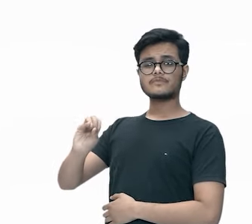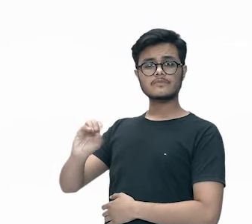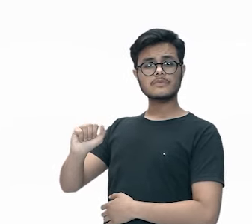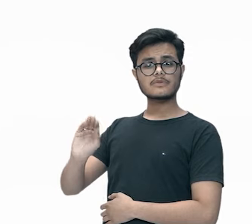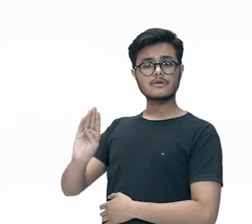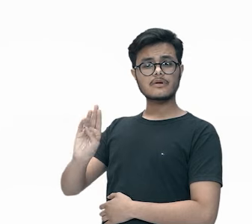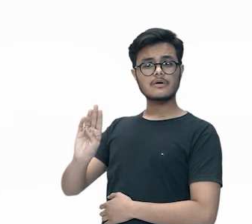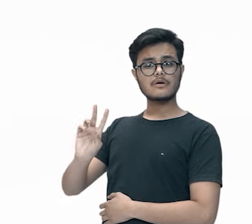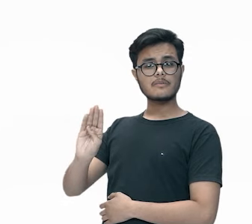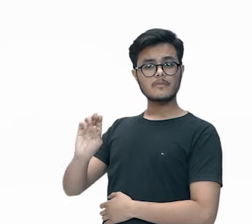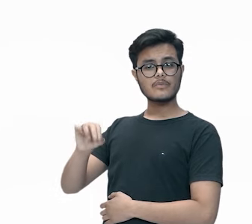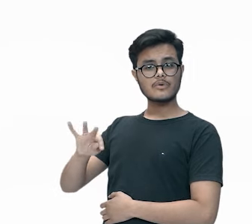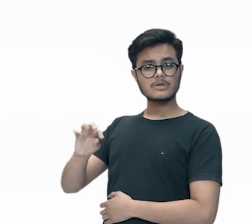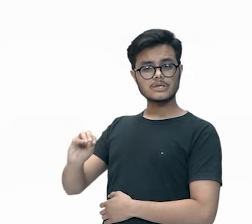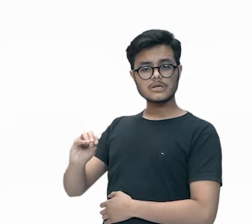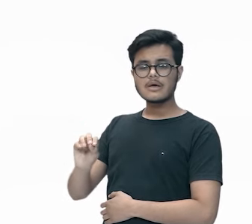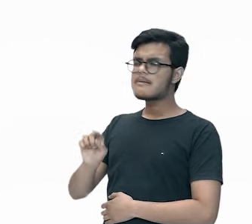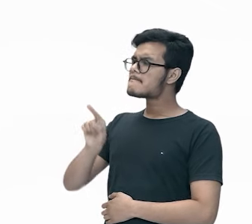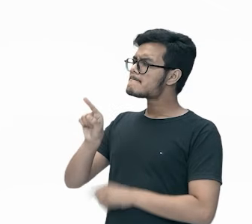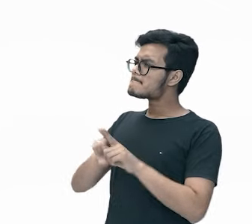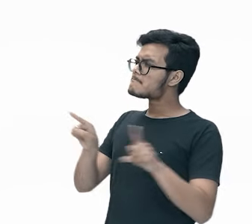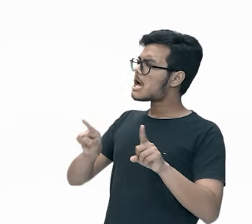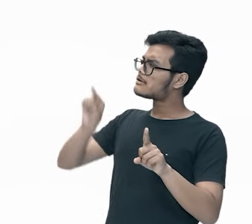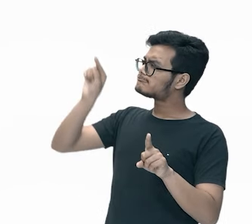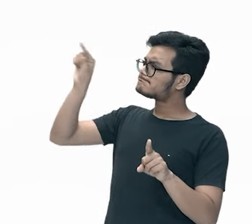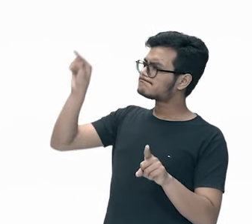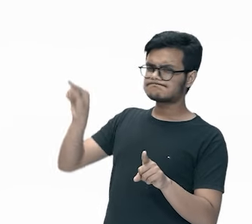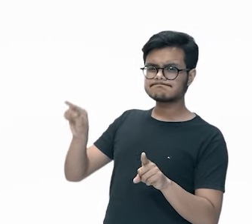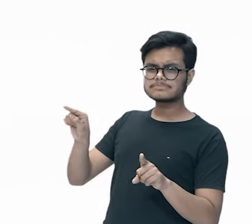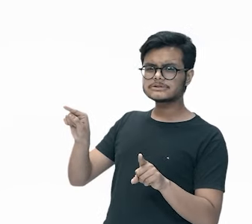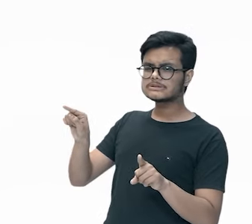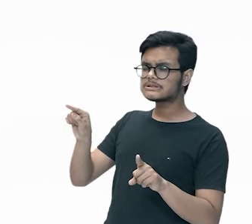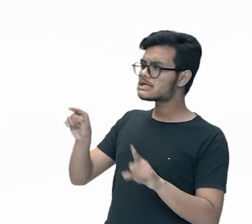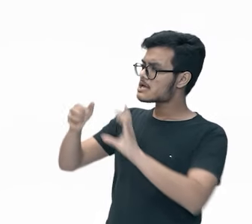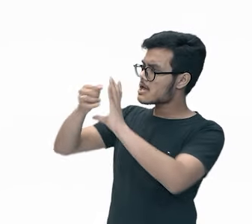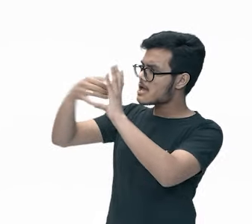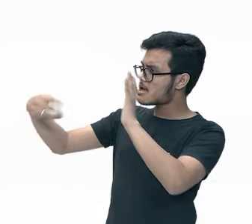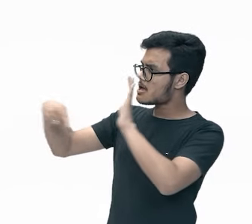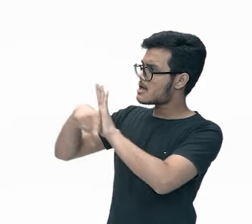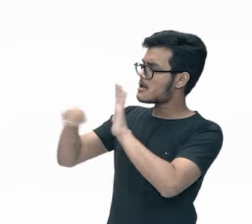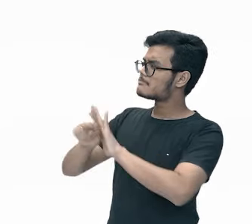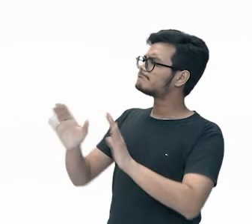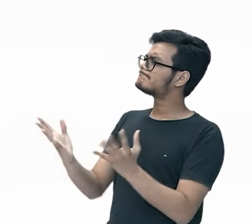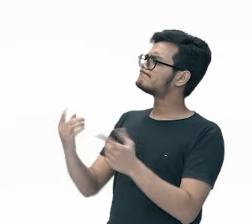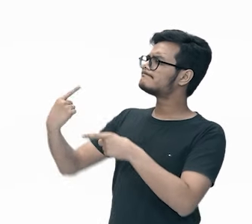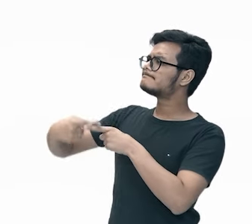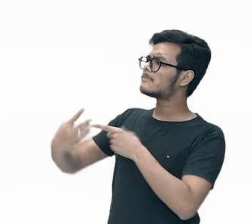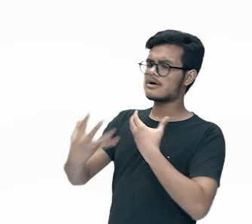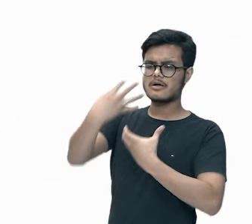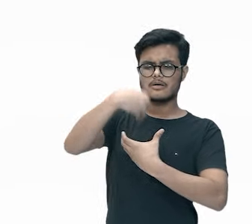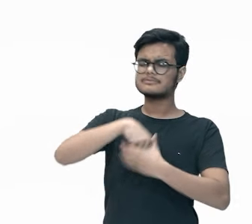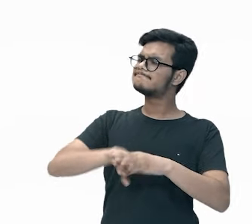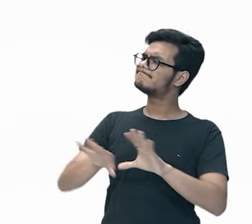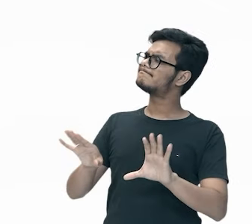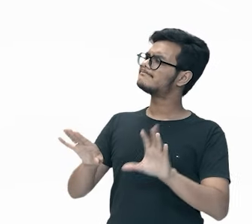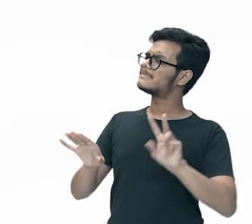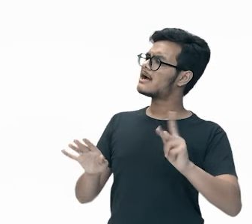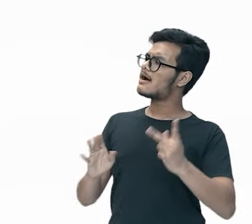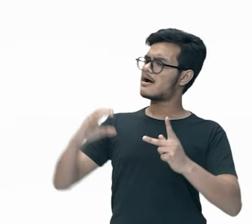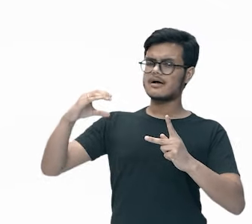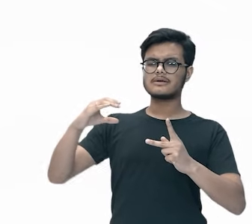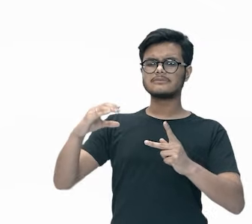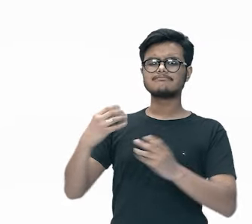uma particularidade, uma coisa especial que vai fazer com que esse grupo de substâncias se encaixe, né, dentro do